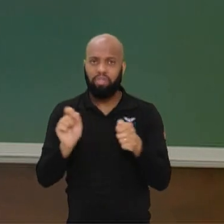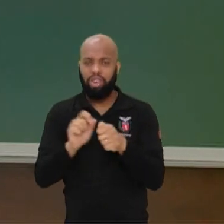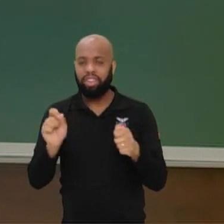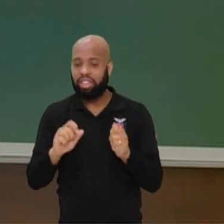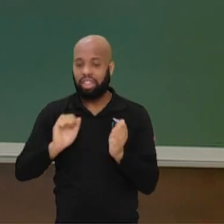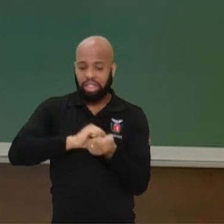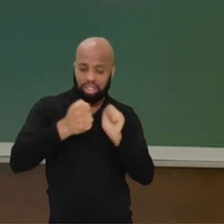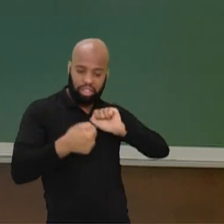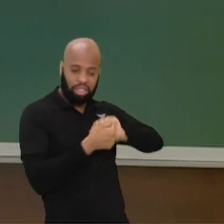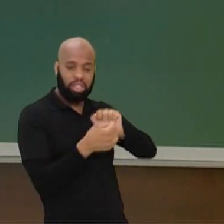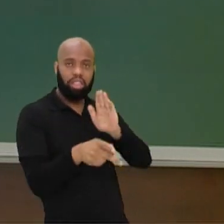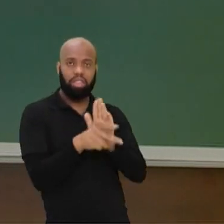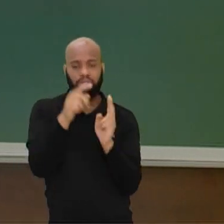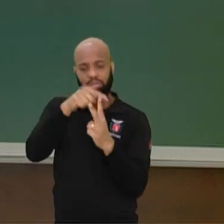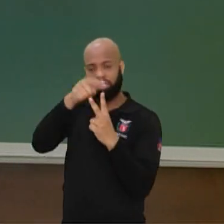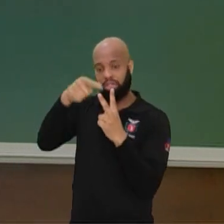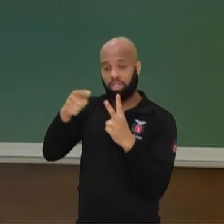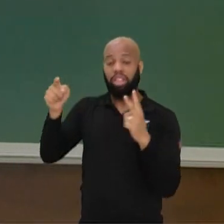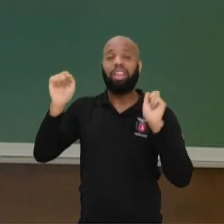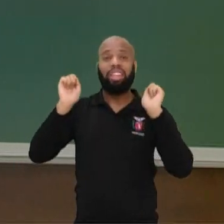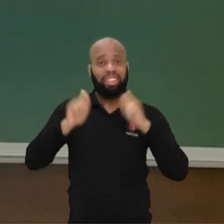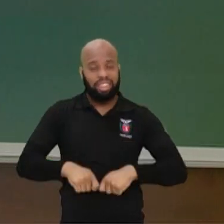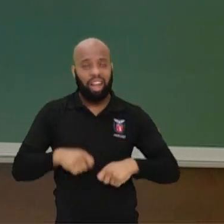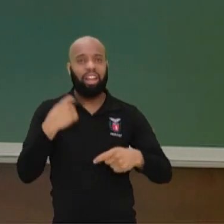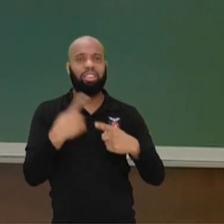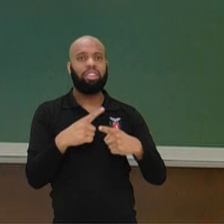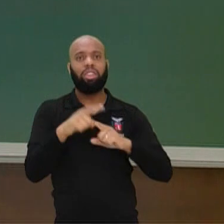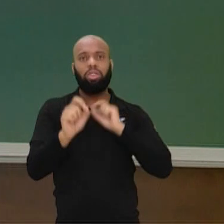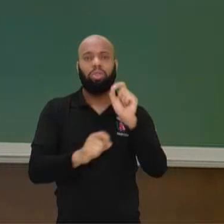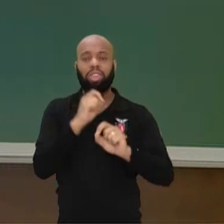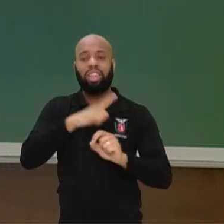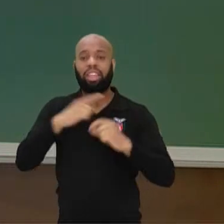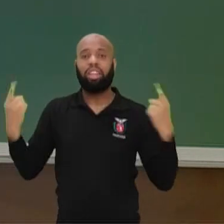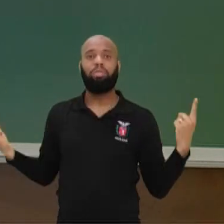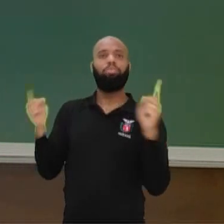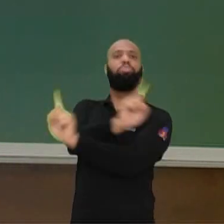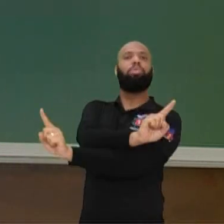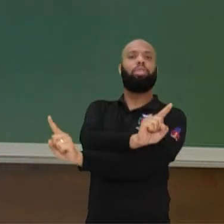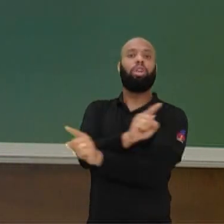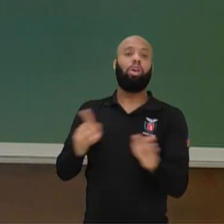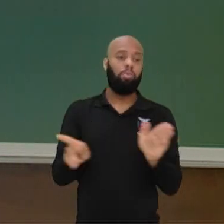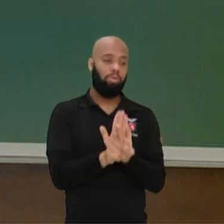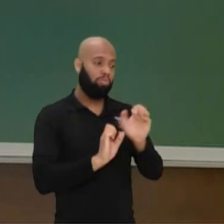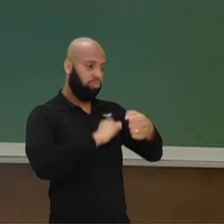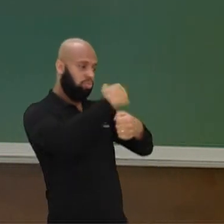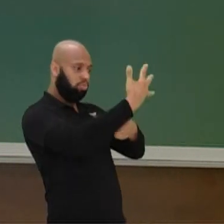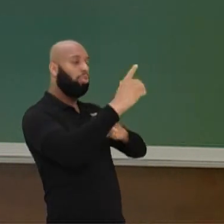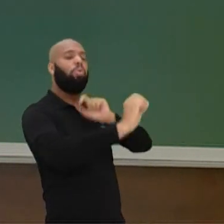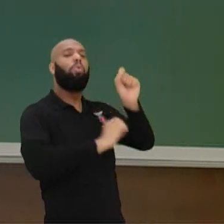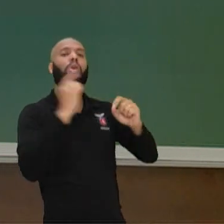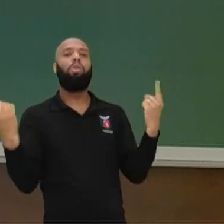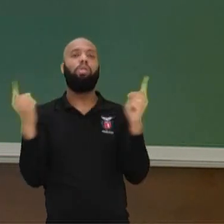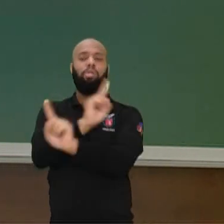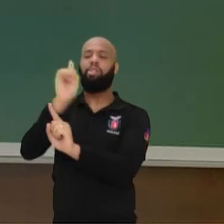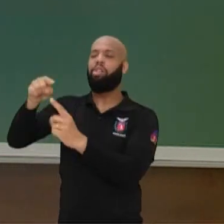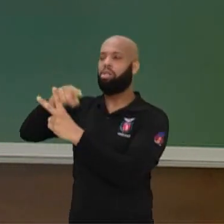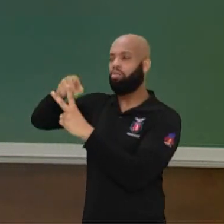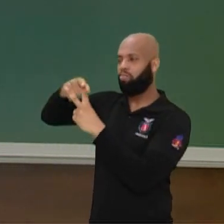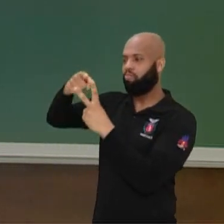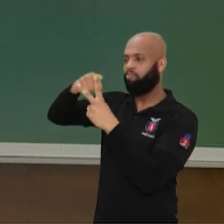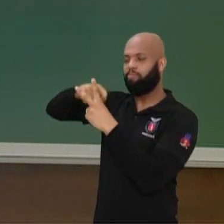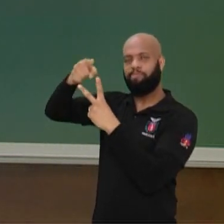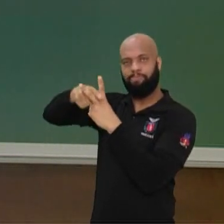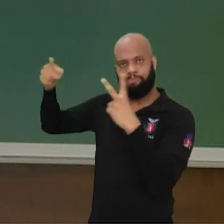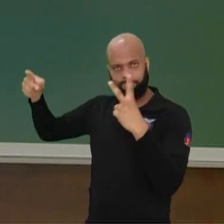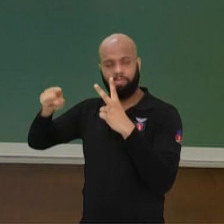esta potência em uma raiz. Lembre-se que a operação inversa da potenciação é a radiciação e vice-versa.